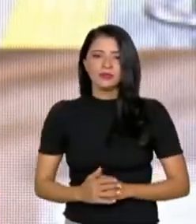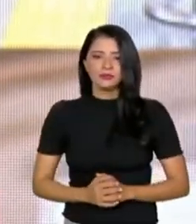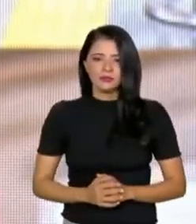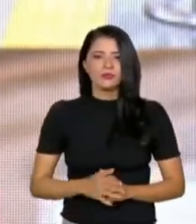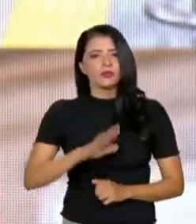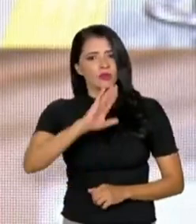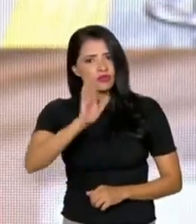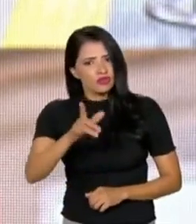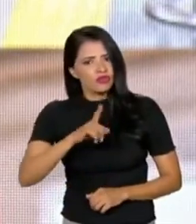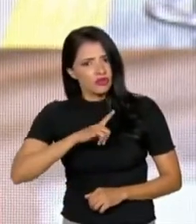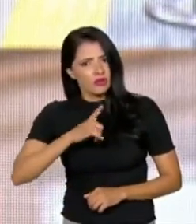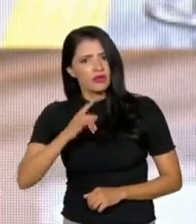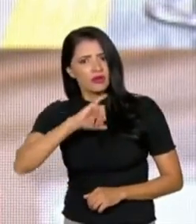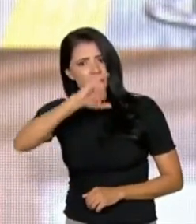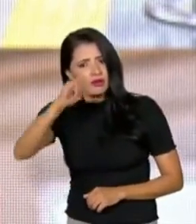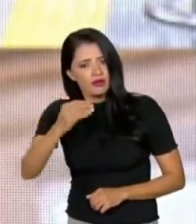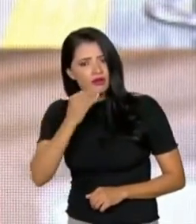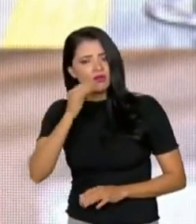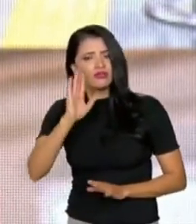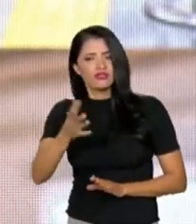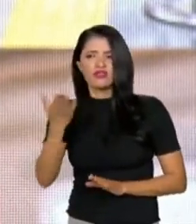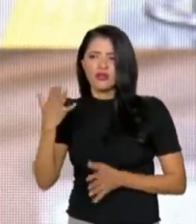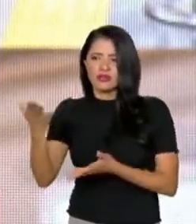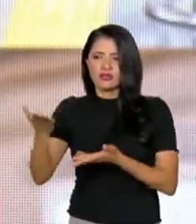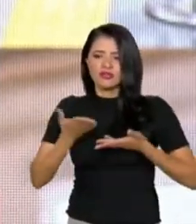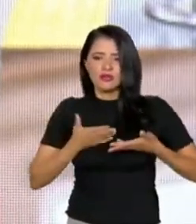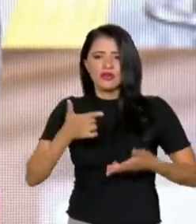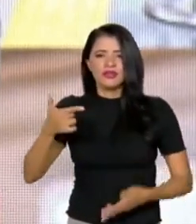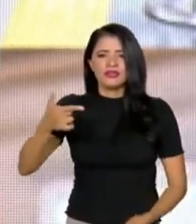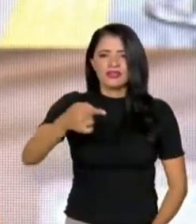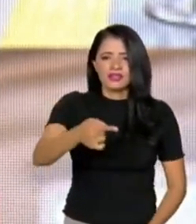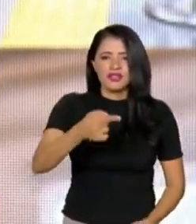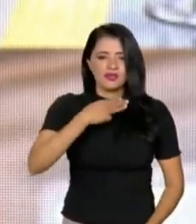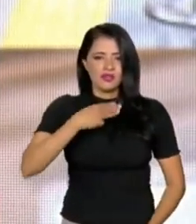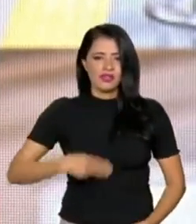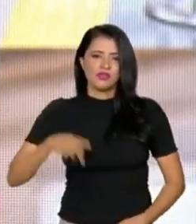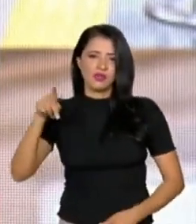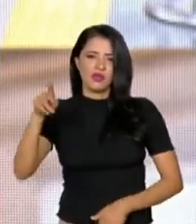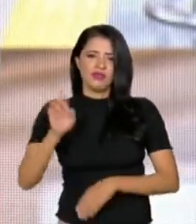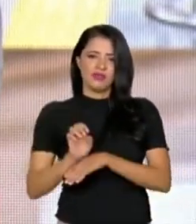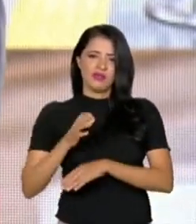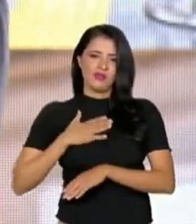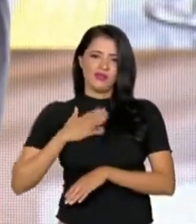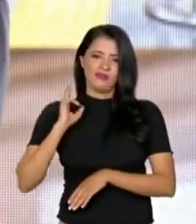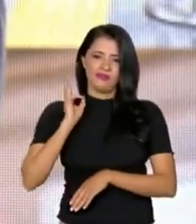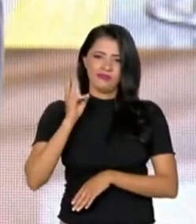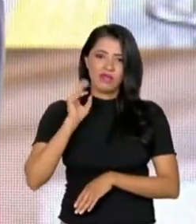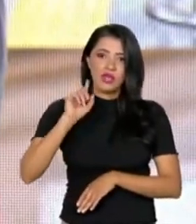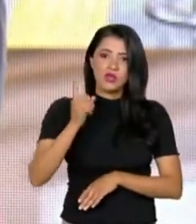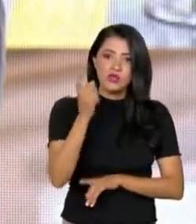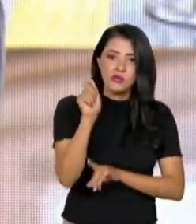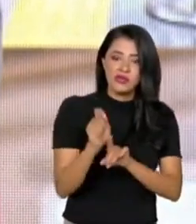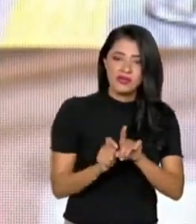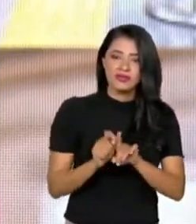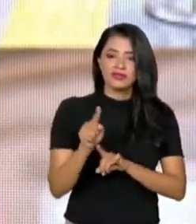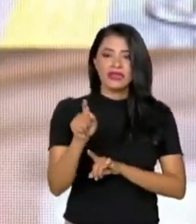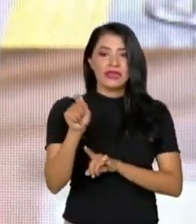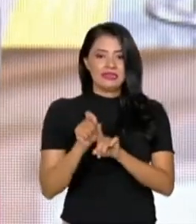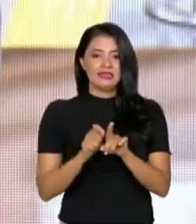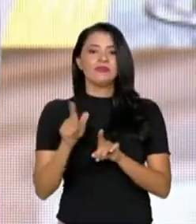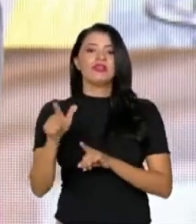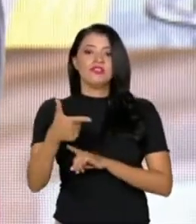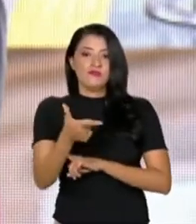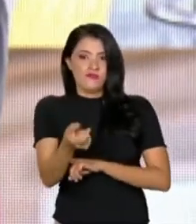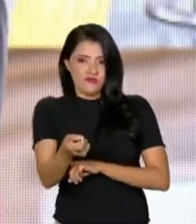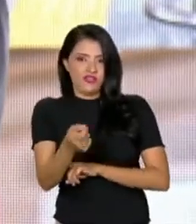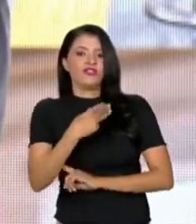tive a oportunidade, presidente Lula, de receber 17 ministros do meu estado. Em apenas um mês. Esse mês nós vamos fechar os